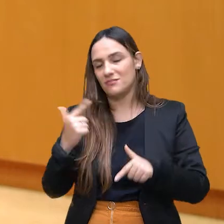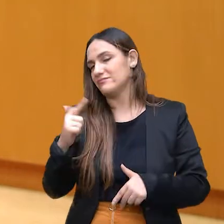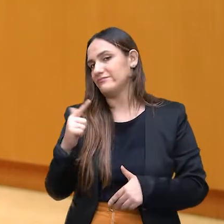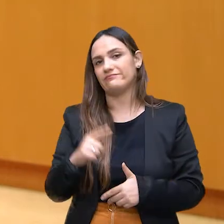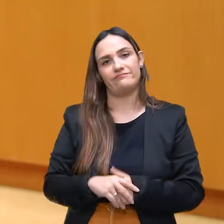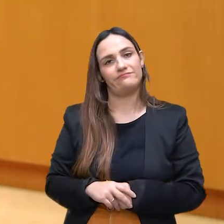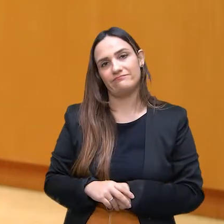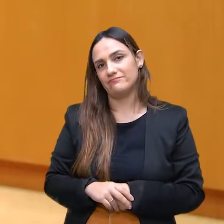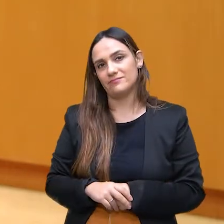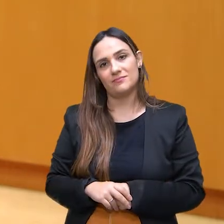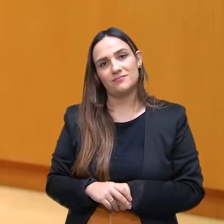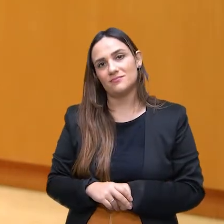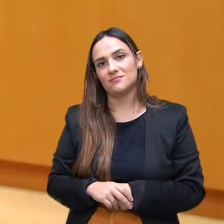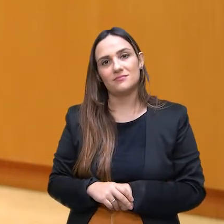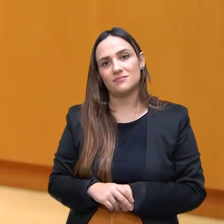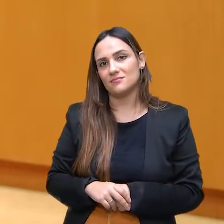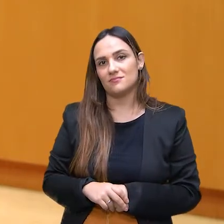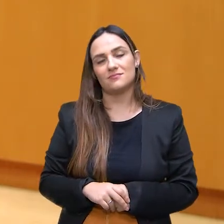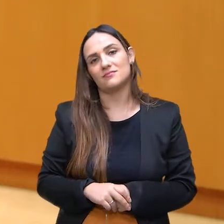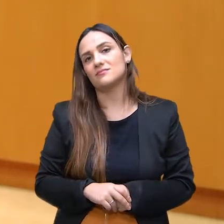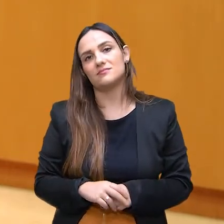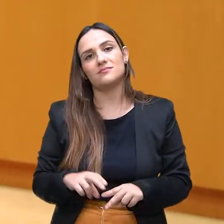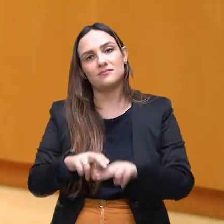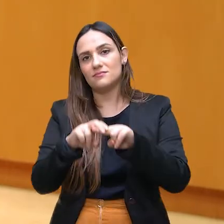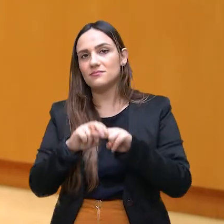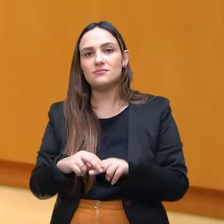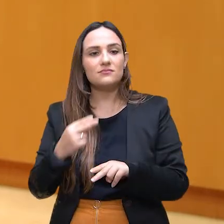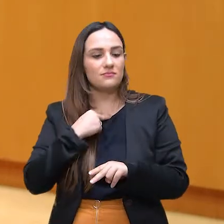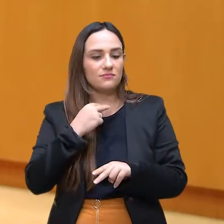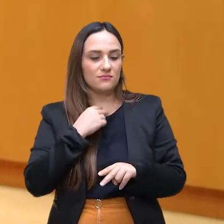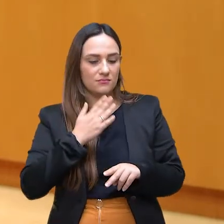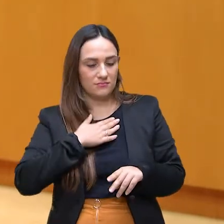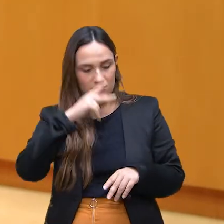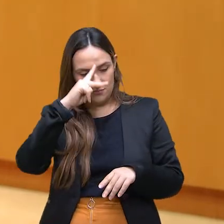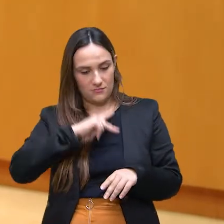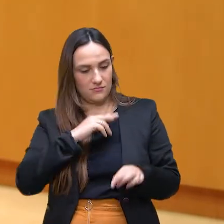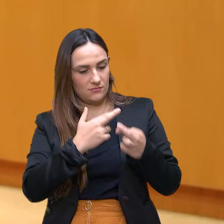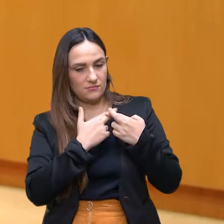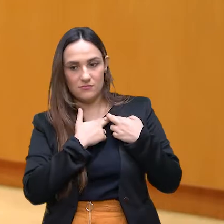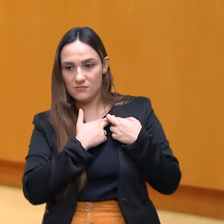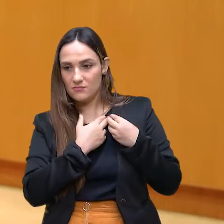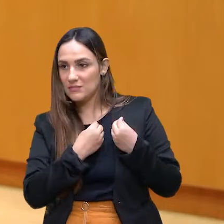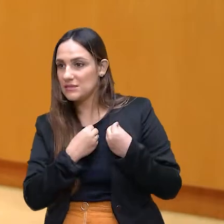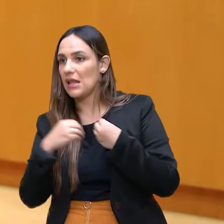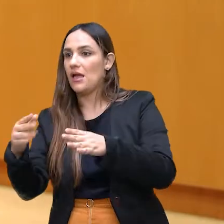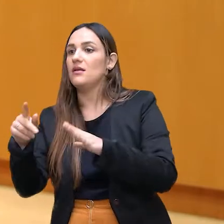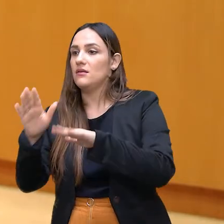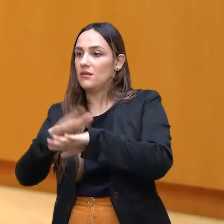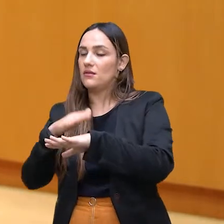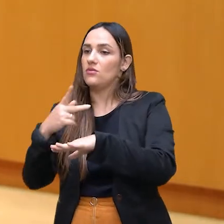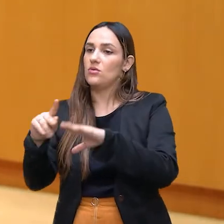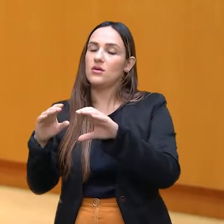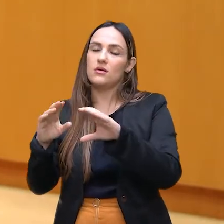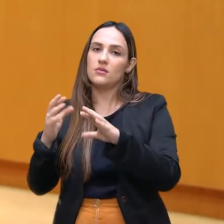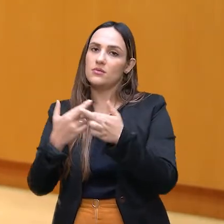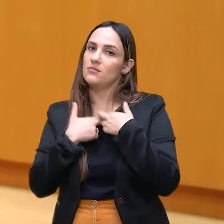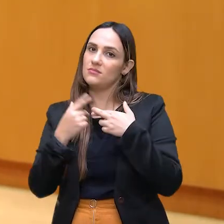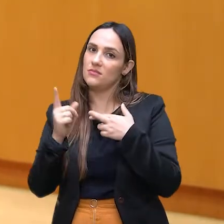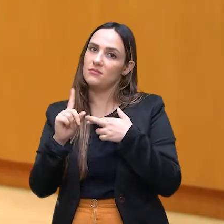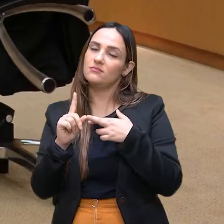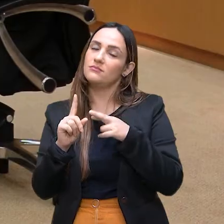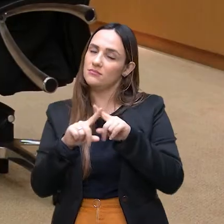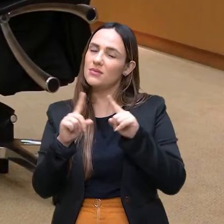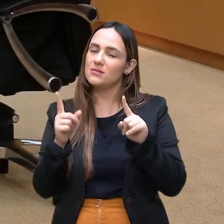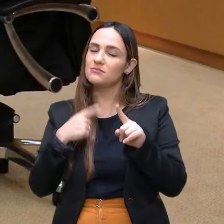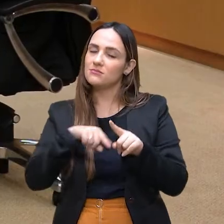nós não podemos, né, transferir do comitê para o Sijus, porque não temos. Mas, de alguma forma, nós vamos